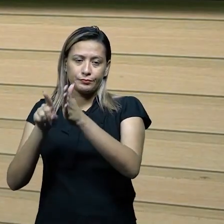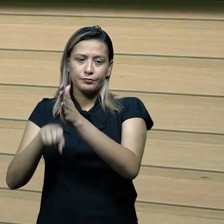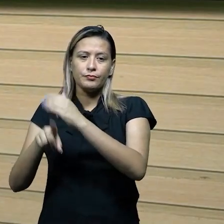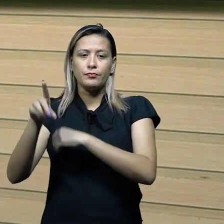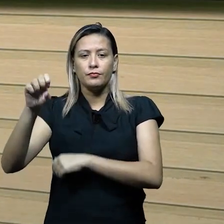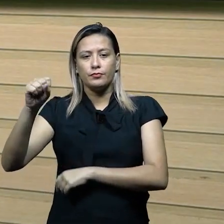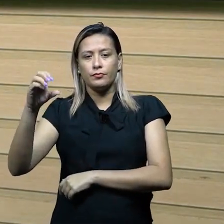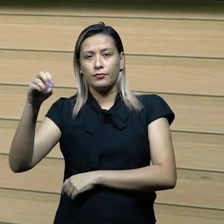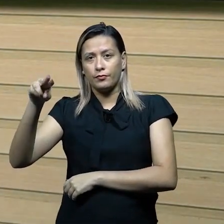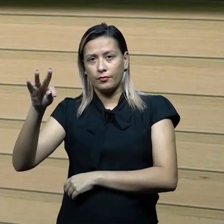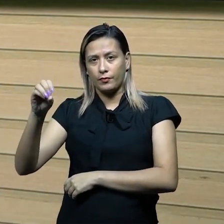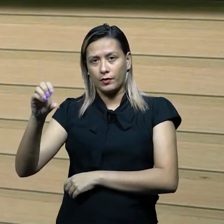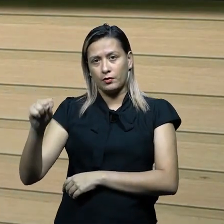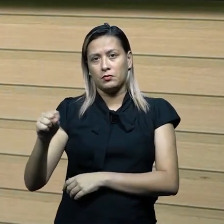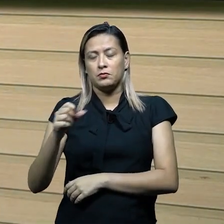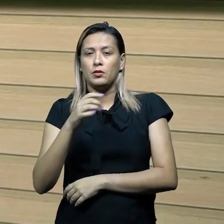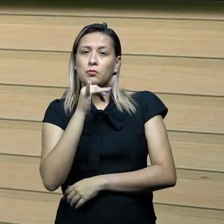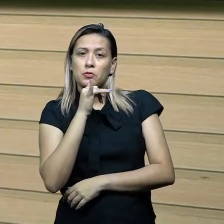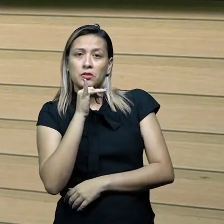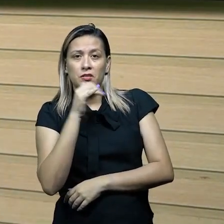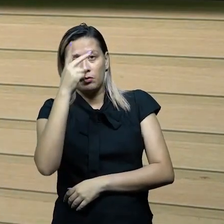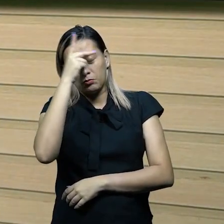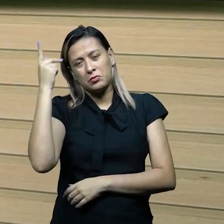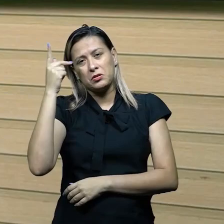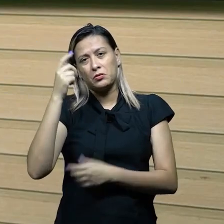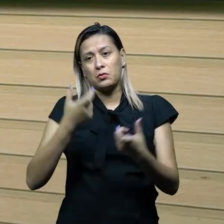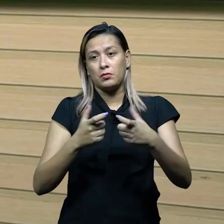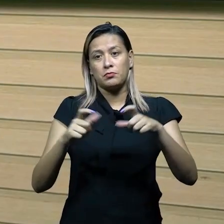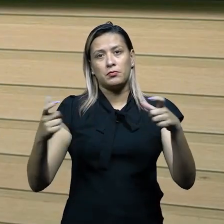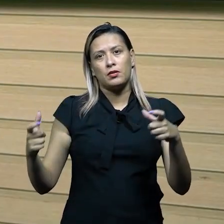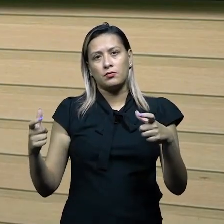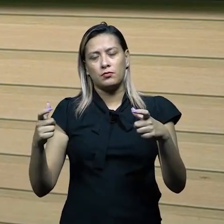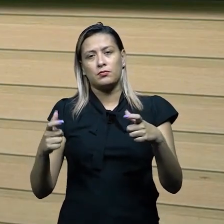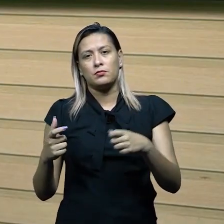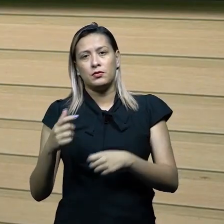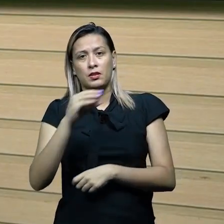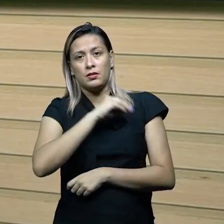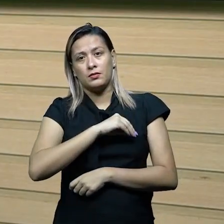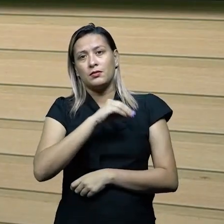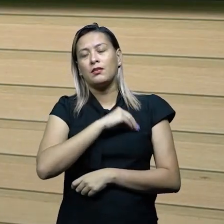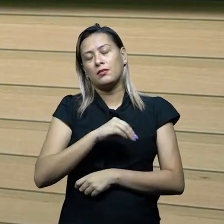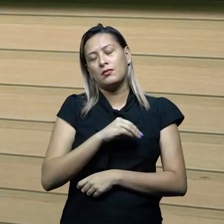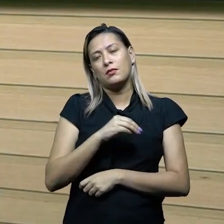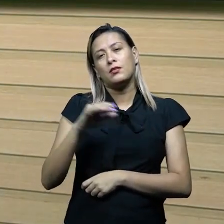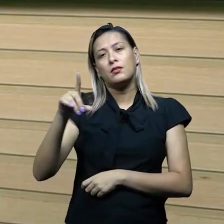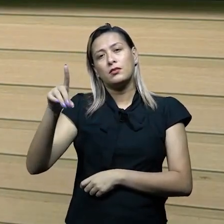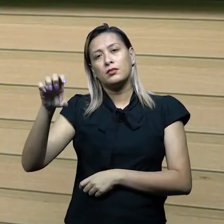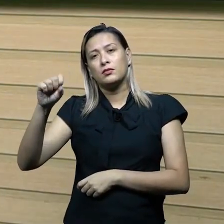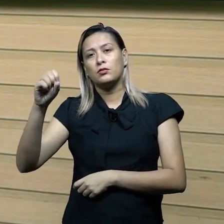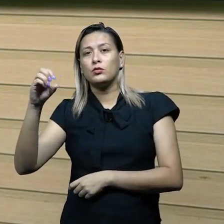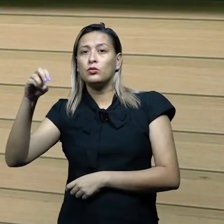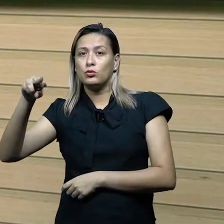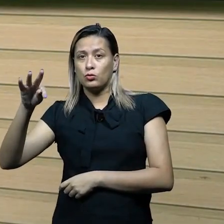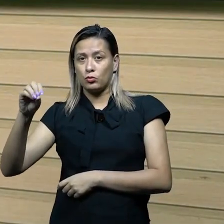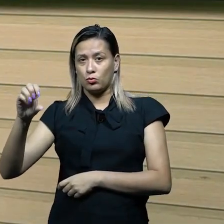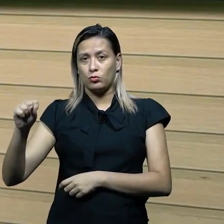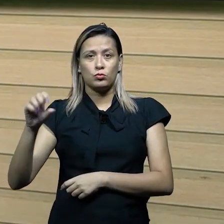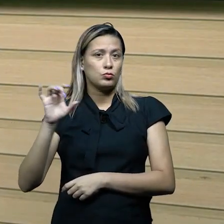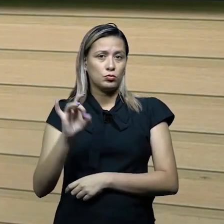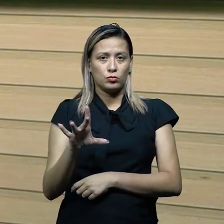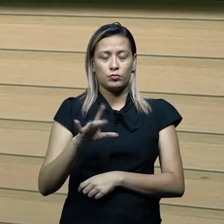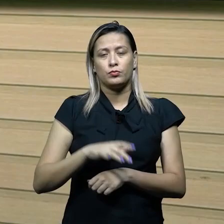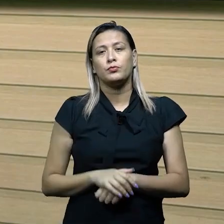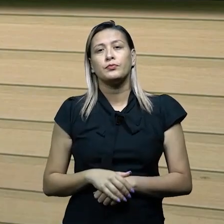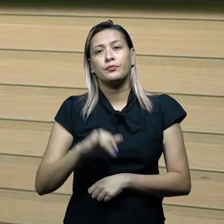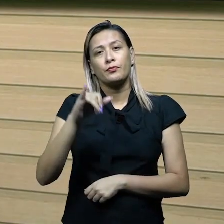aí vai variar. Exemplo, a maioria das pessoas não recebe muitos benefícios. A maioria das pessoas recebem o salário e os descontos que são